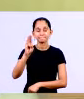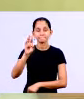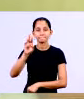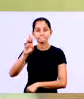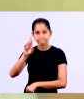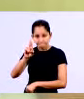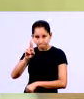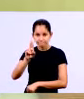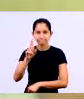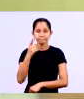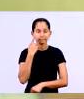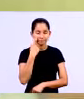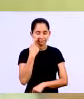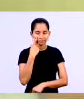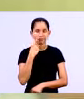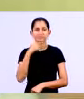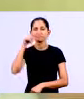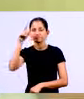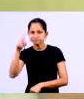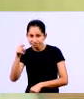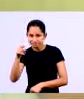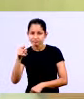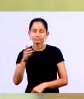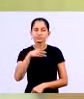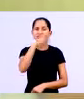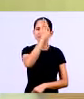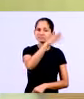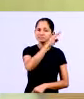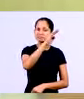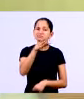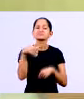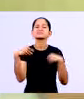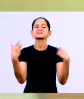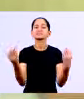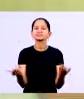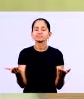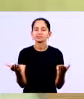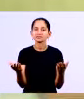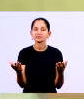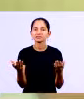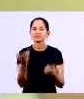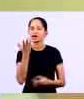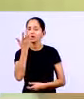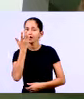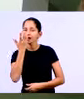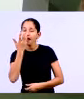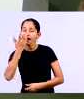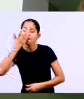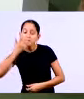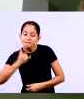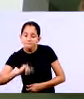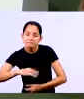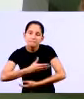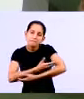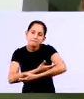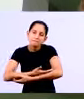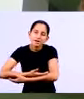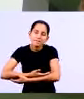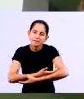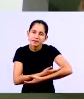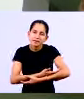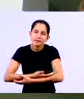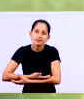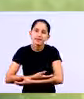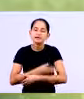bebê com acento agudo. As duas formas, essas duas palavras se referem à criança? Isso, se refere à criança. Por